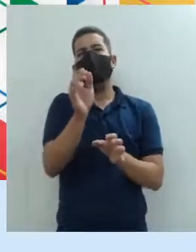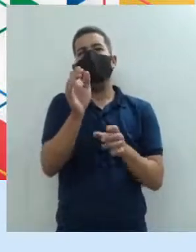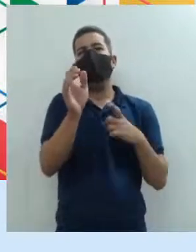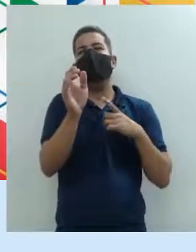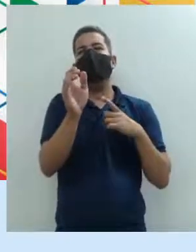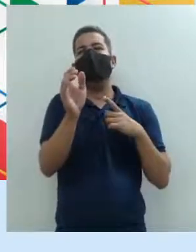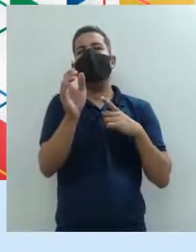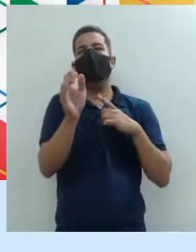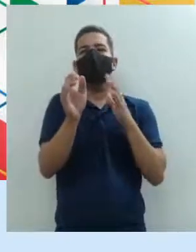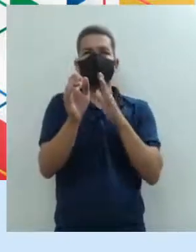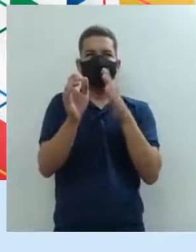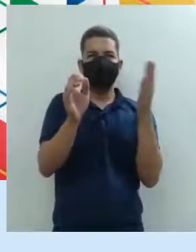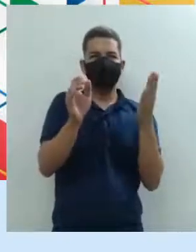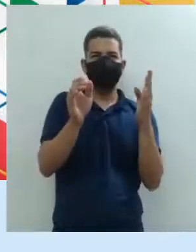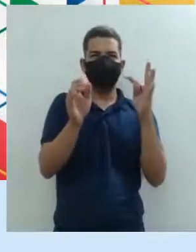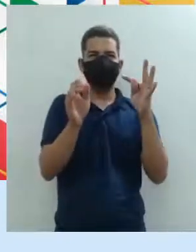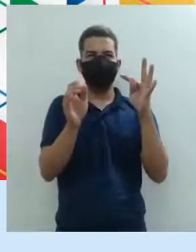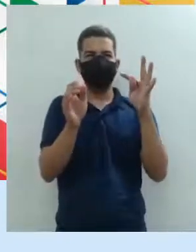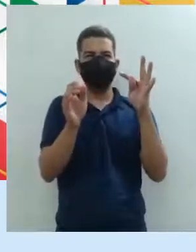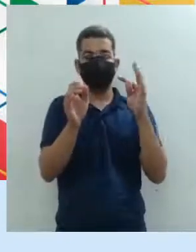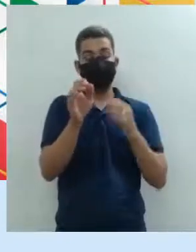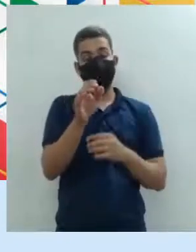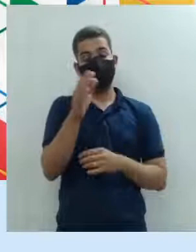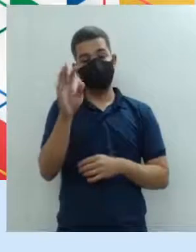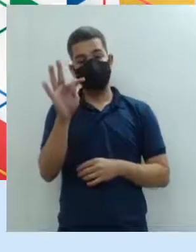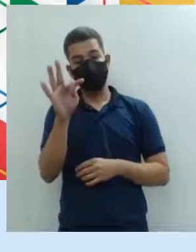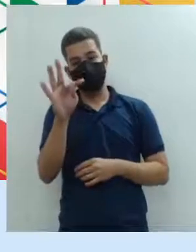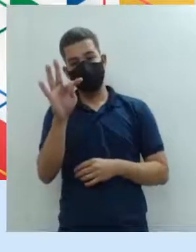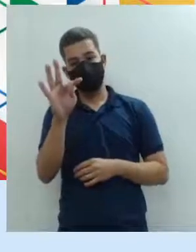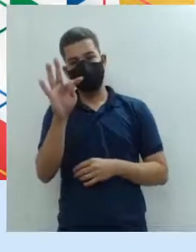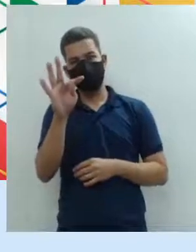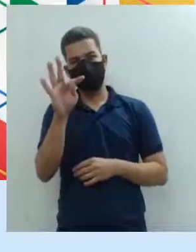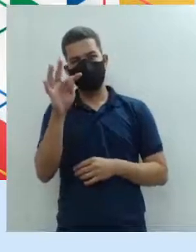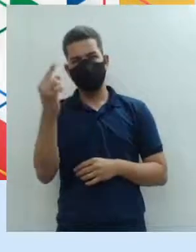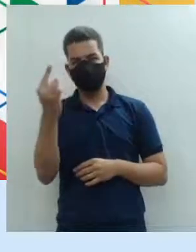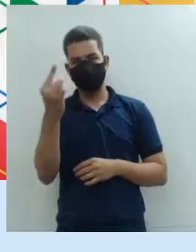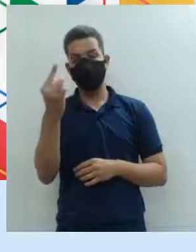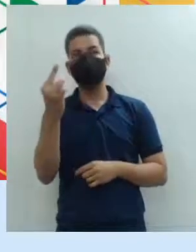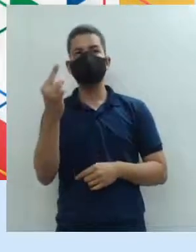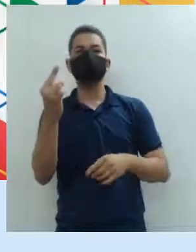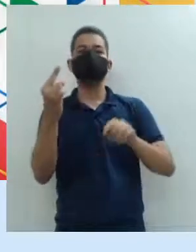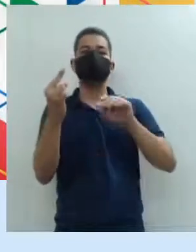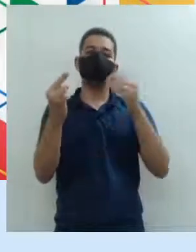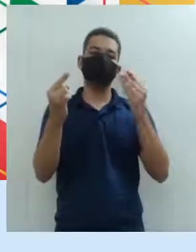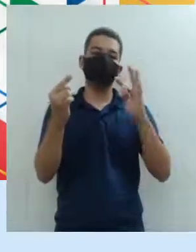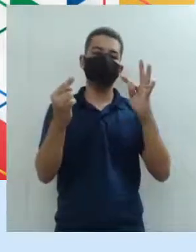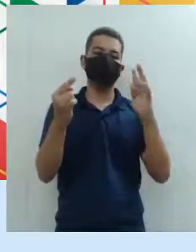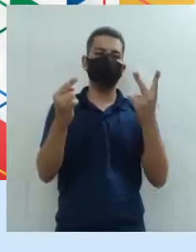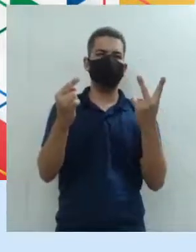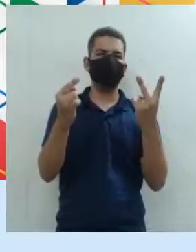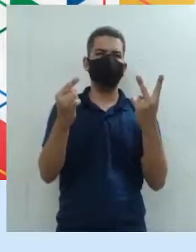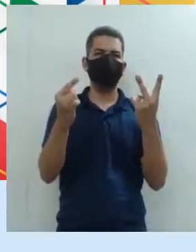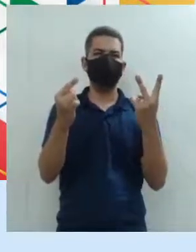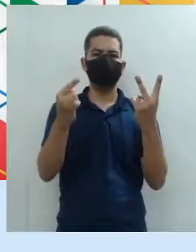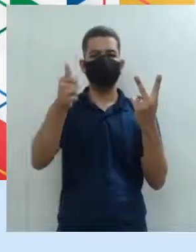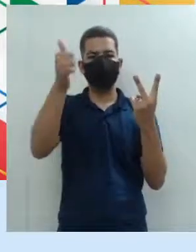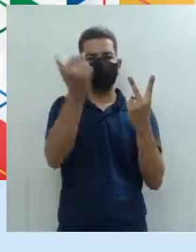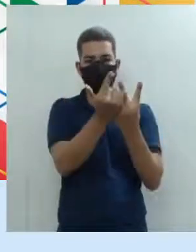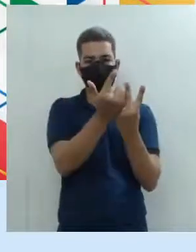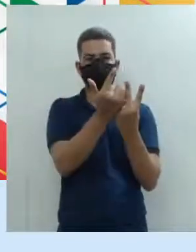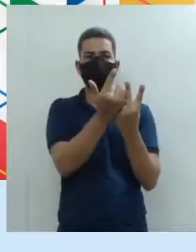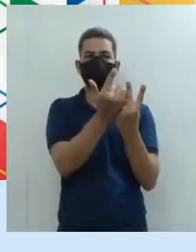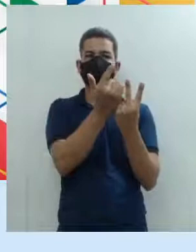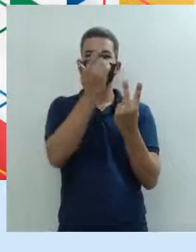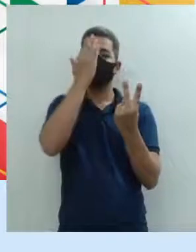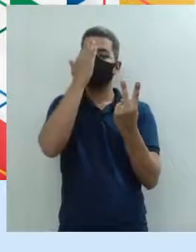temperatura θ1, já à minha direita eu tenho uma temperatura θ2. Essa temperatura 1 é maior que 2. Isso é importante